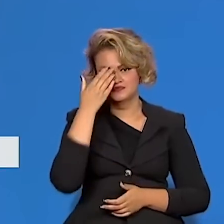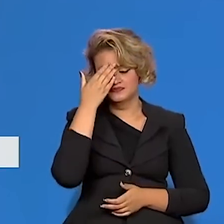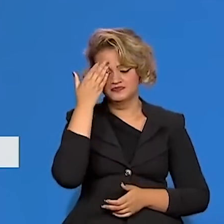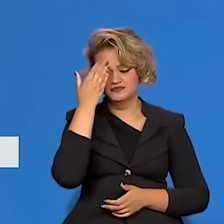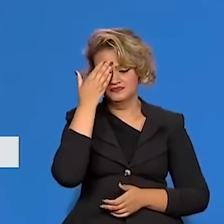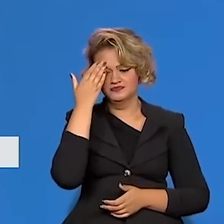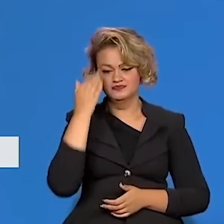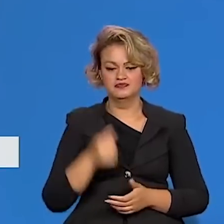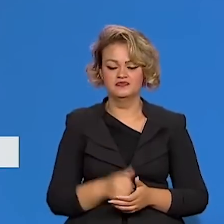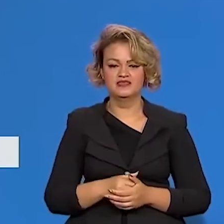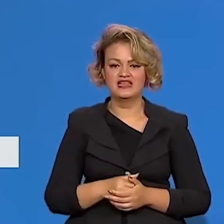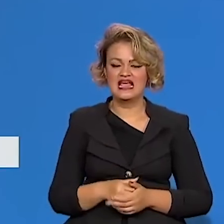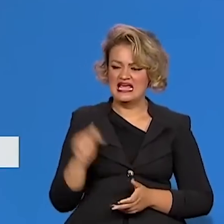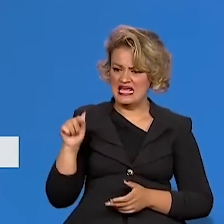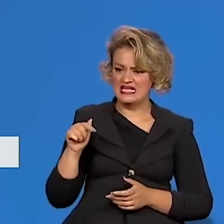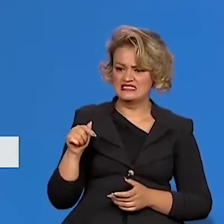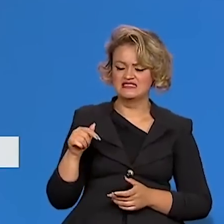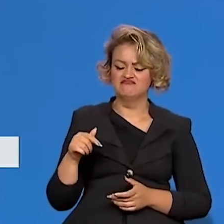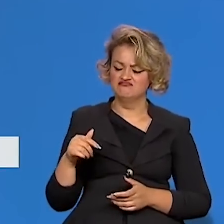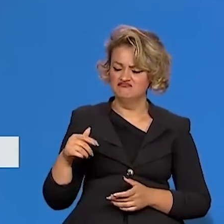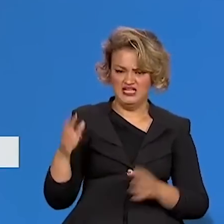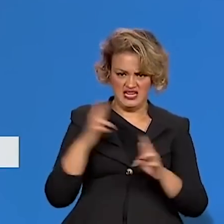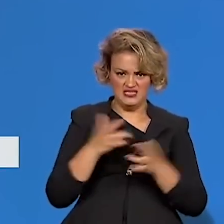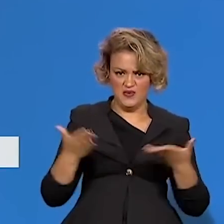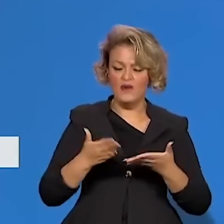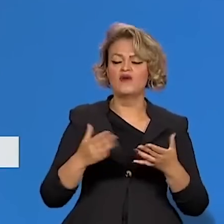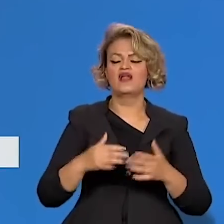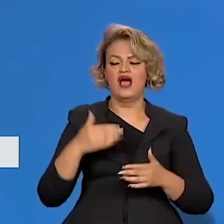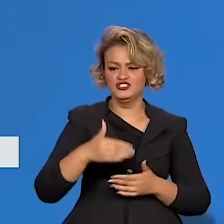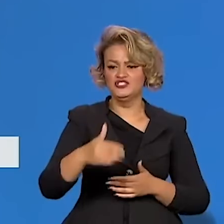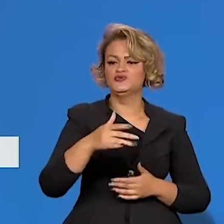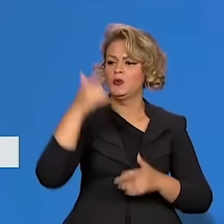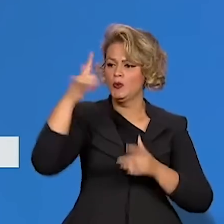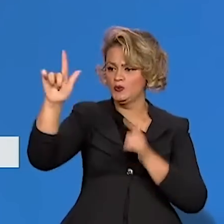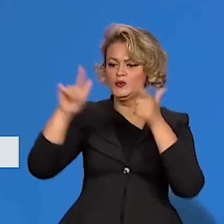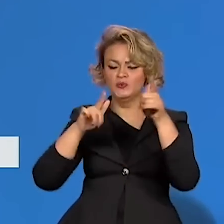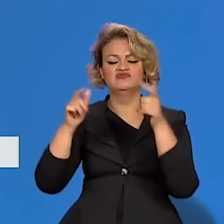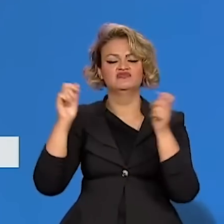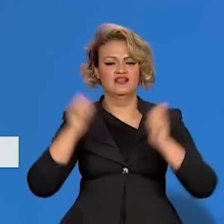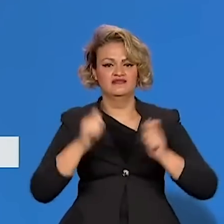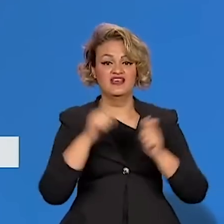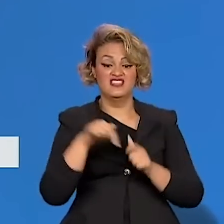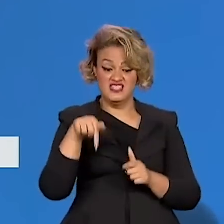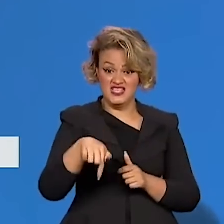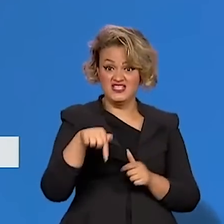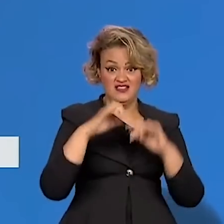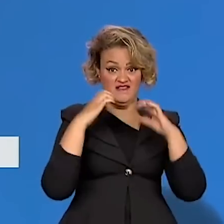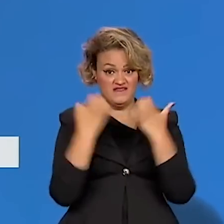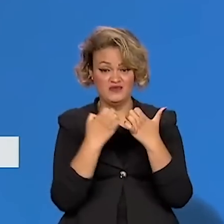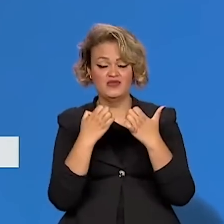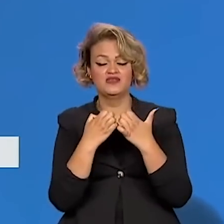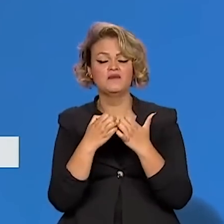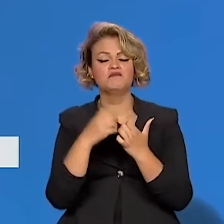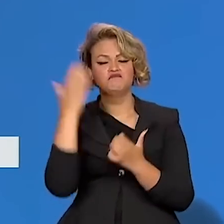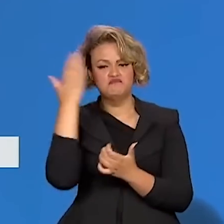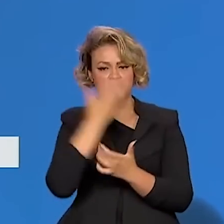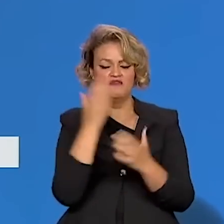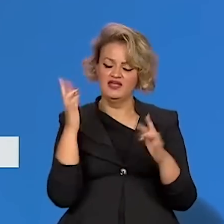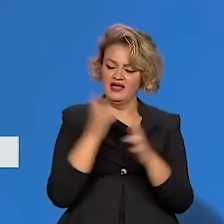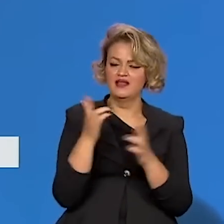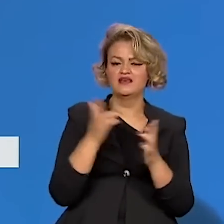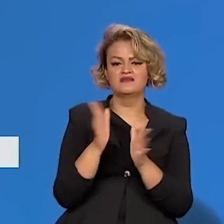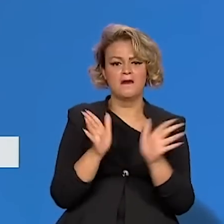ela se seguiram muitas outras e este evento é o Marco do relançamento da relações bilaterais